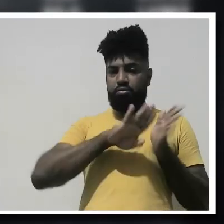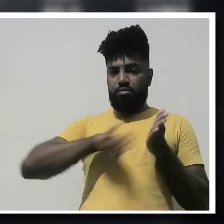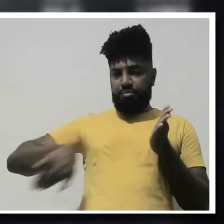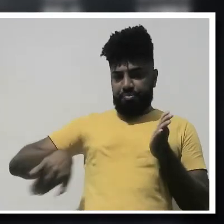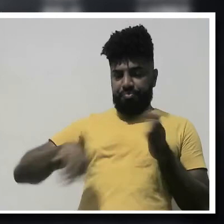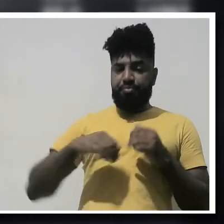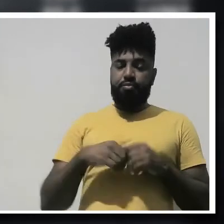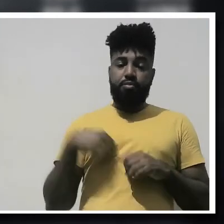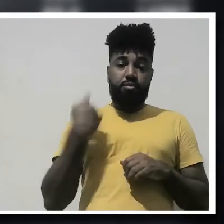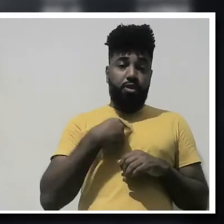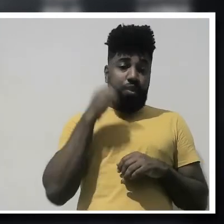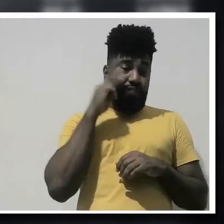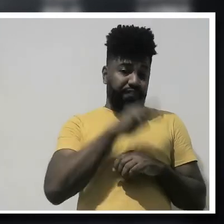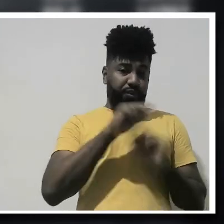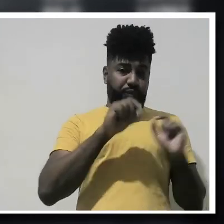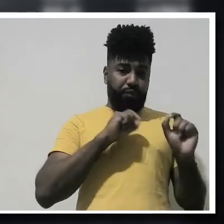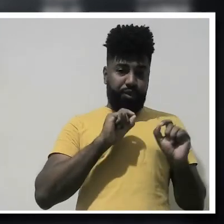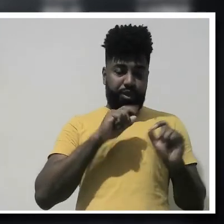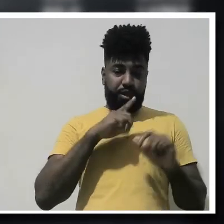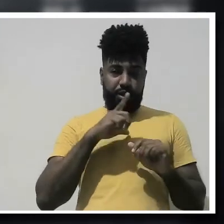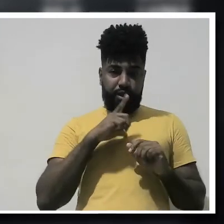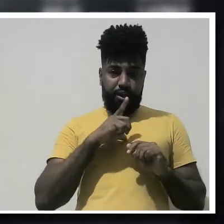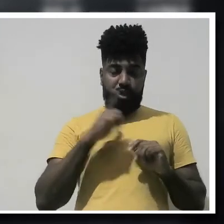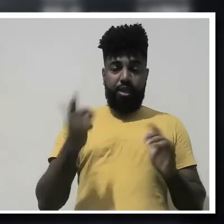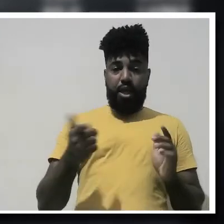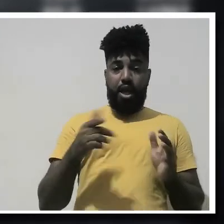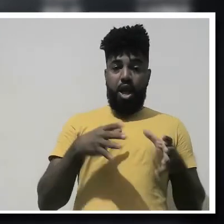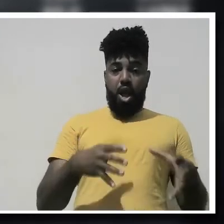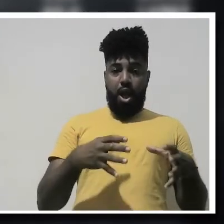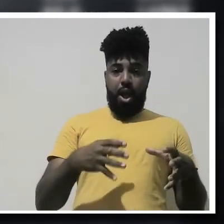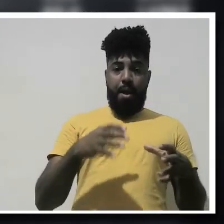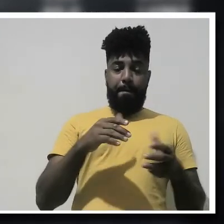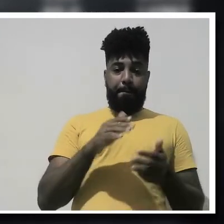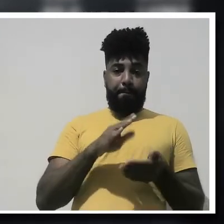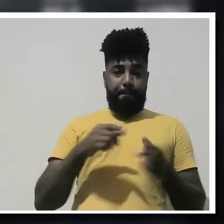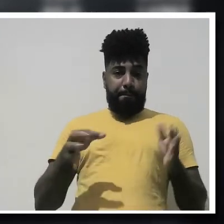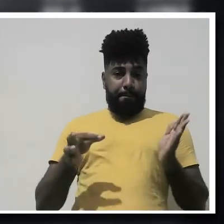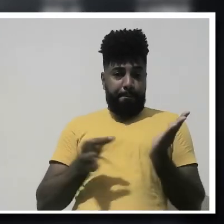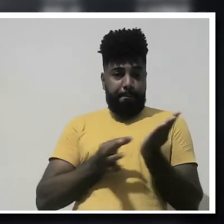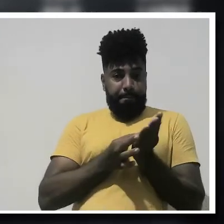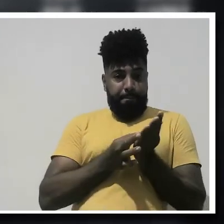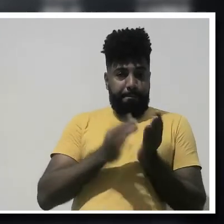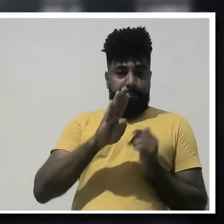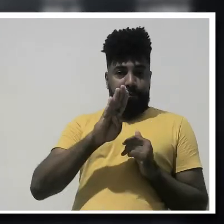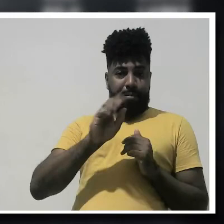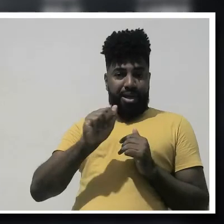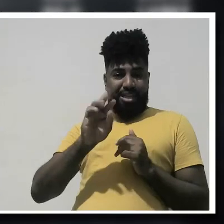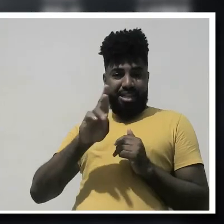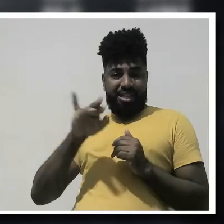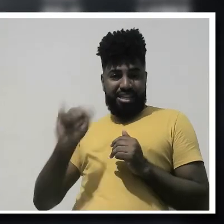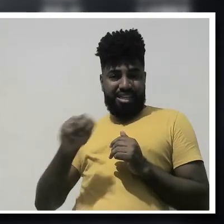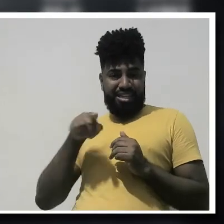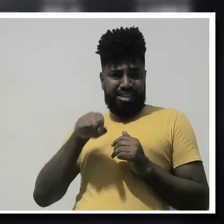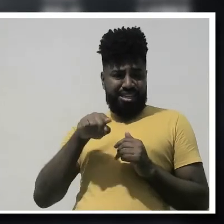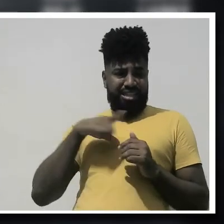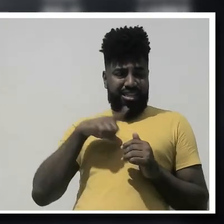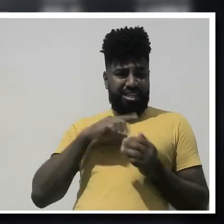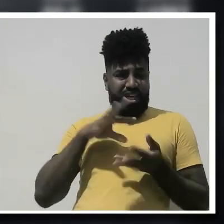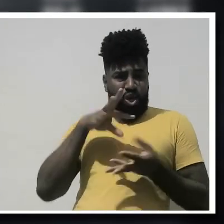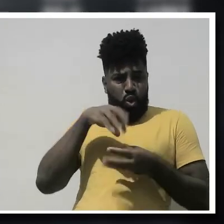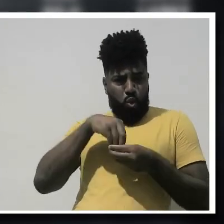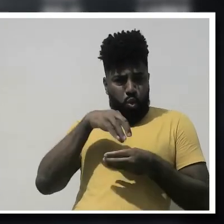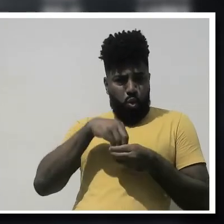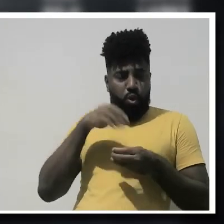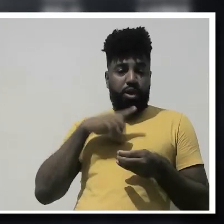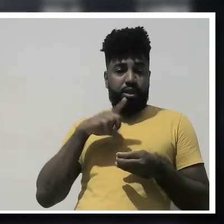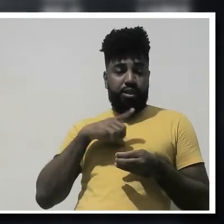até desconsiderando esse fato. Então nós podemos ver aqui que a concentração da nossa solução de bateria é de 34% massa-massa, ou seja,